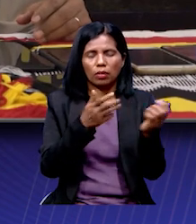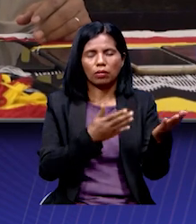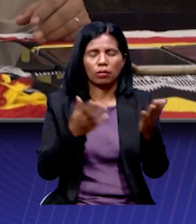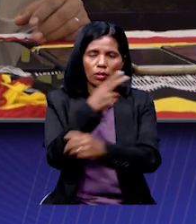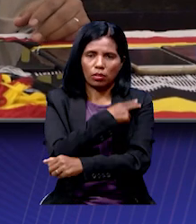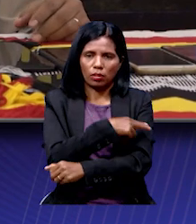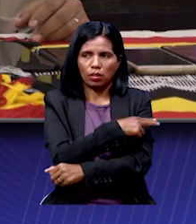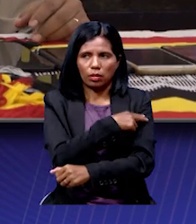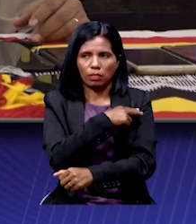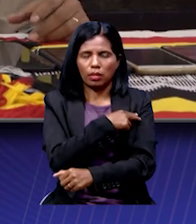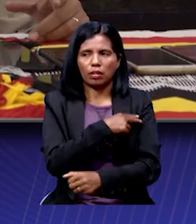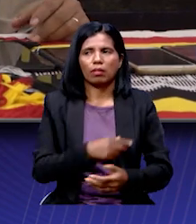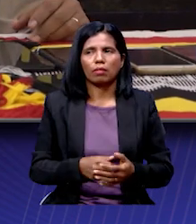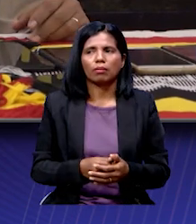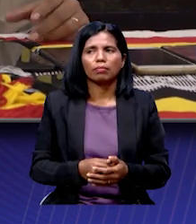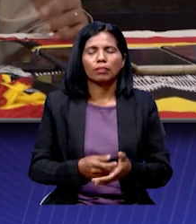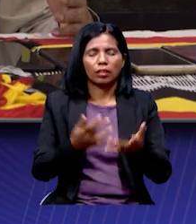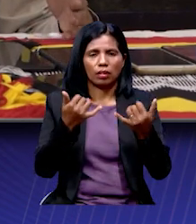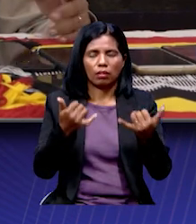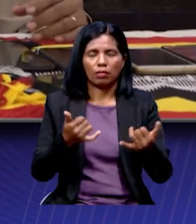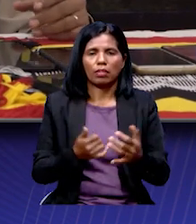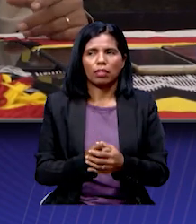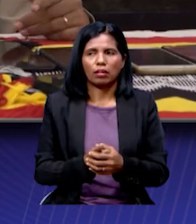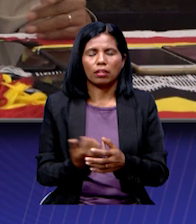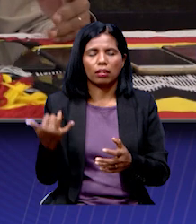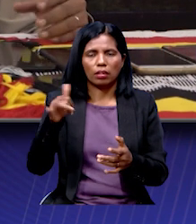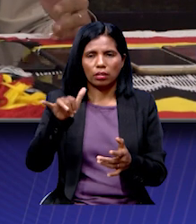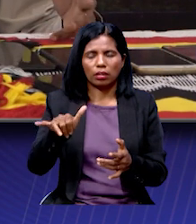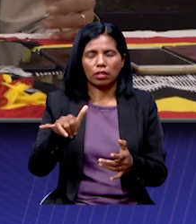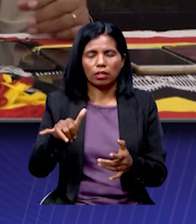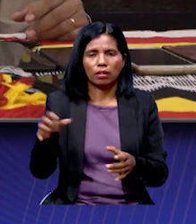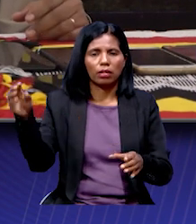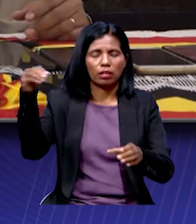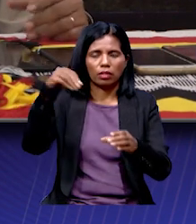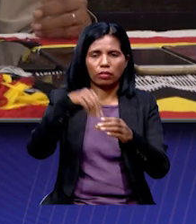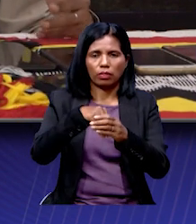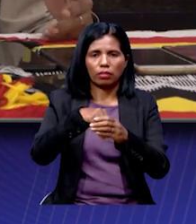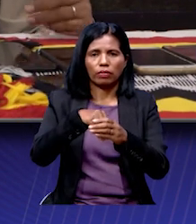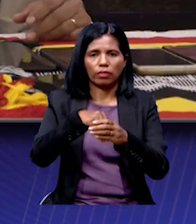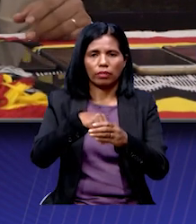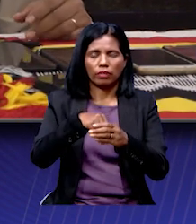hospital. E horas nene Sirnabe envolve e a